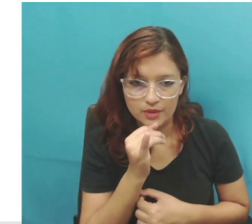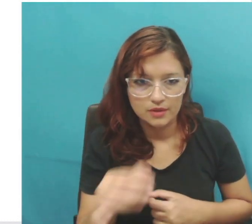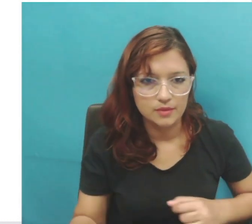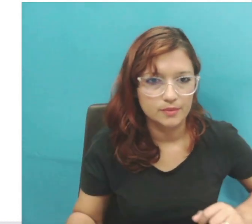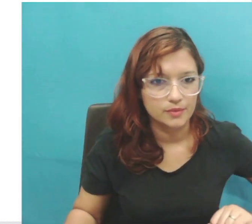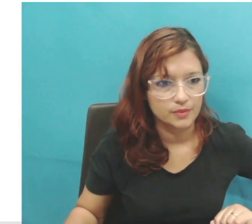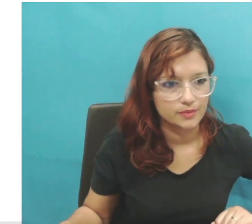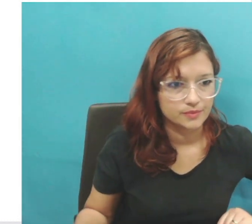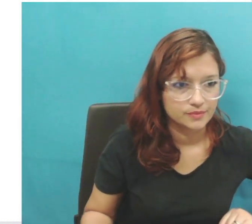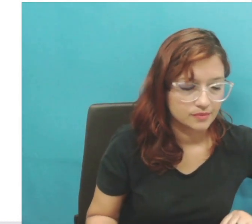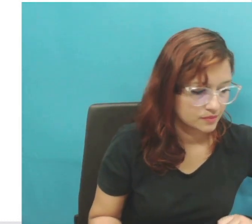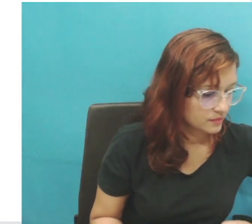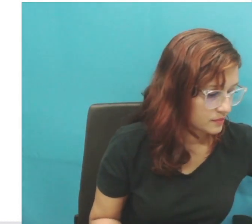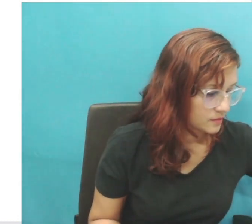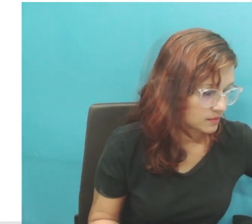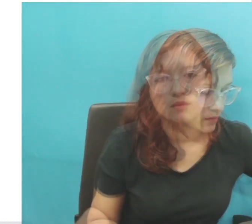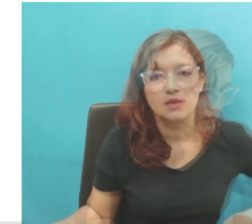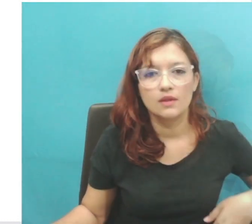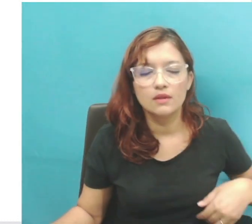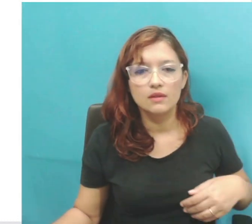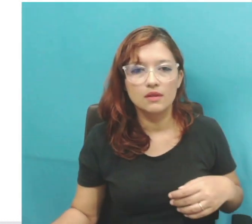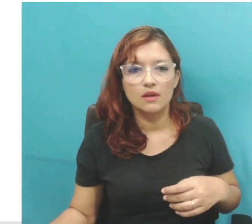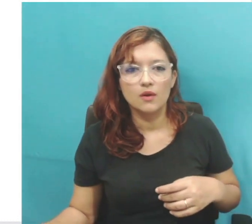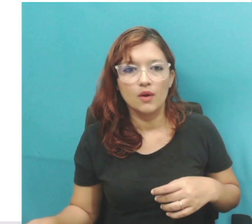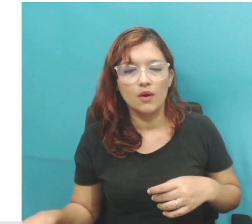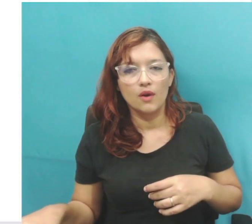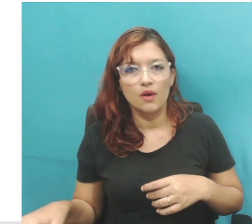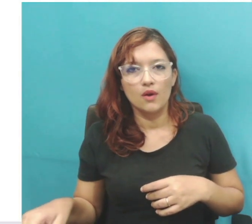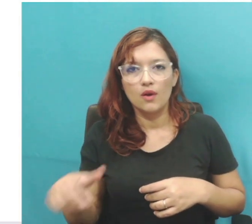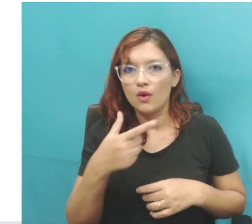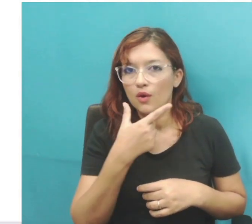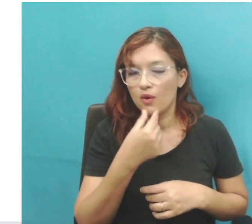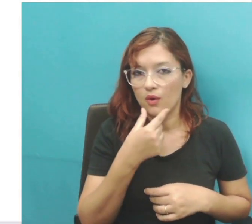eu vou usar dessa forma, veja só.